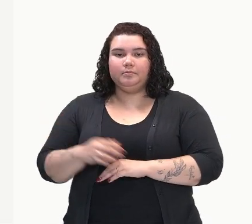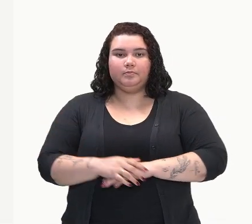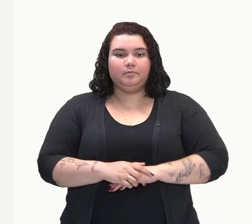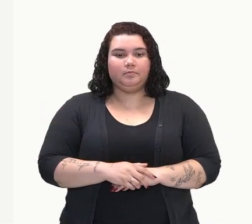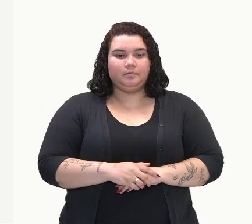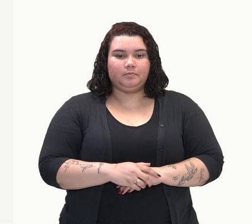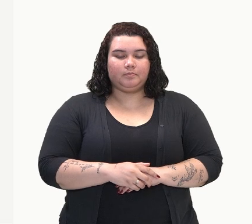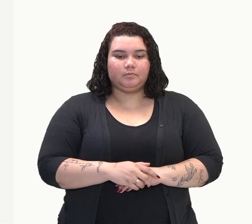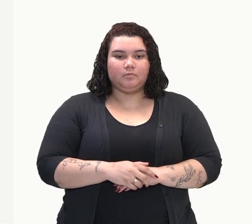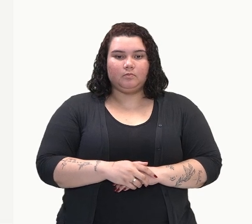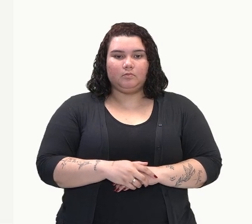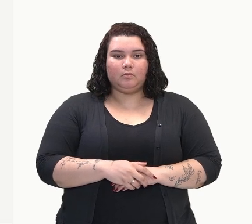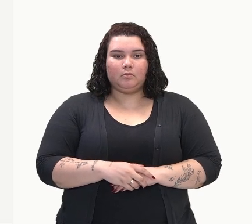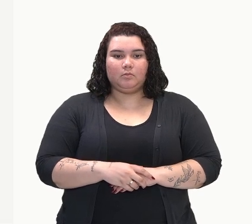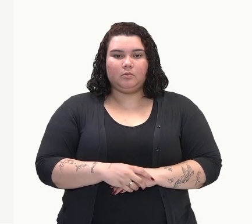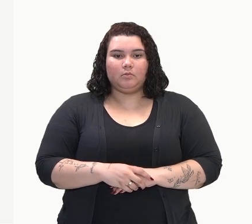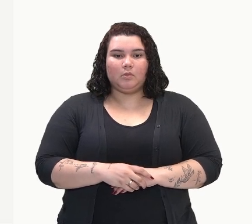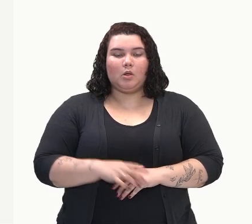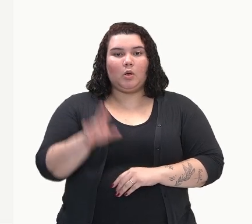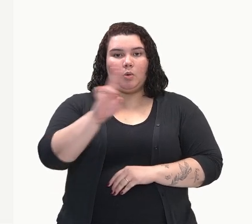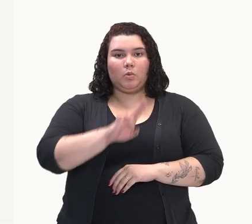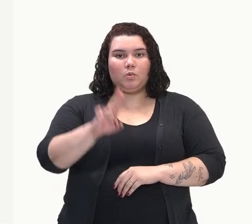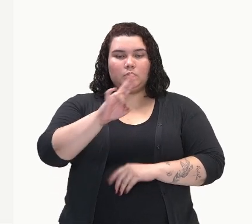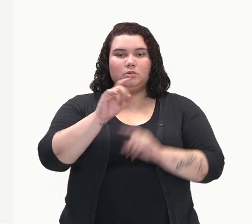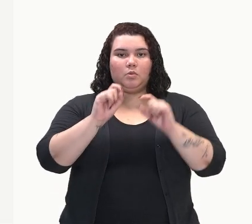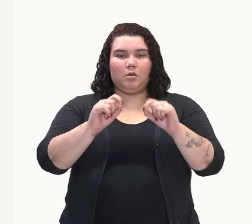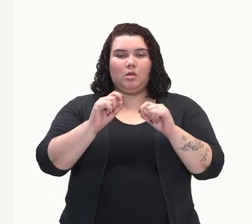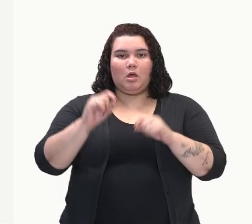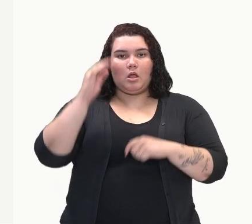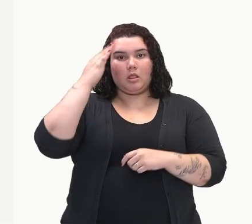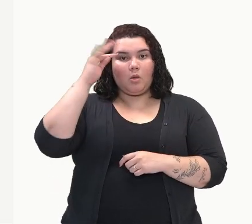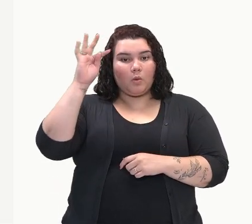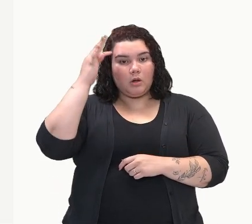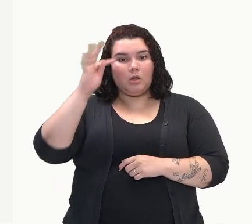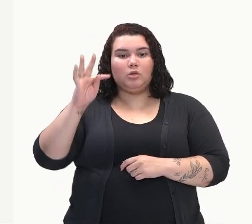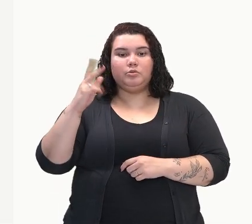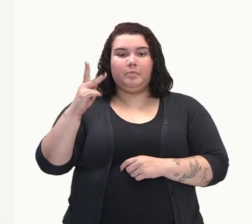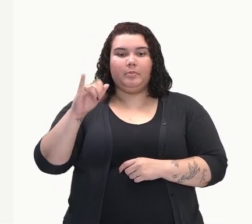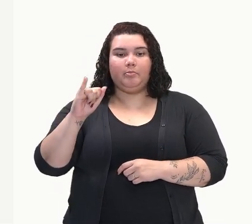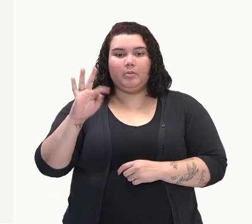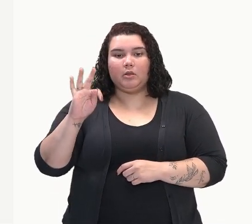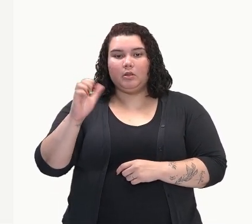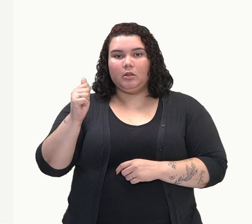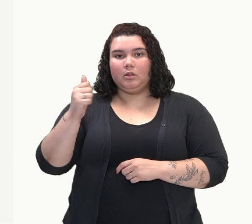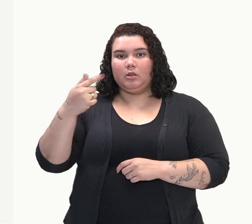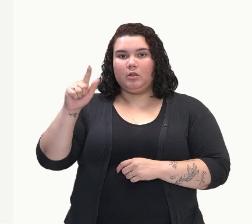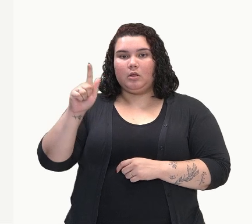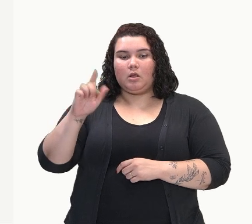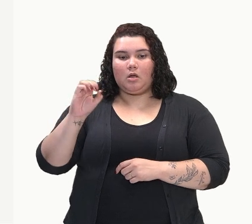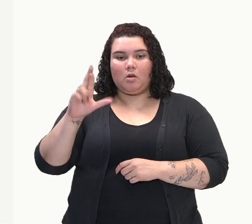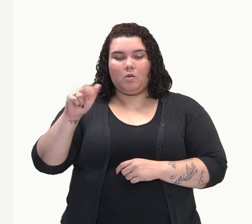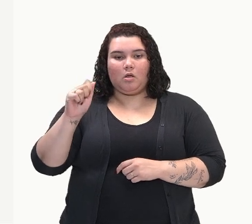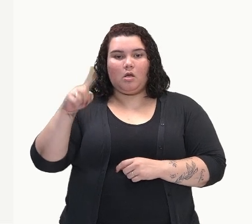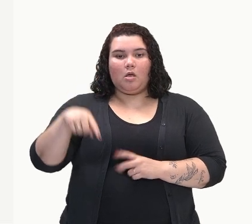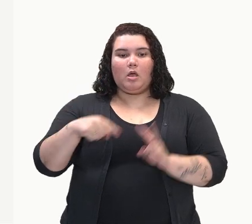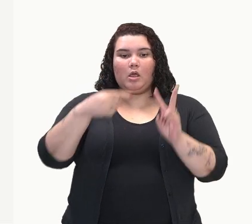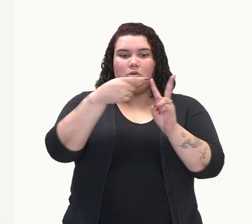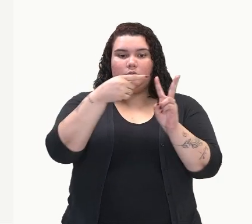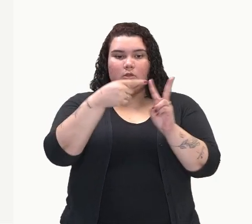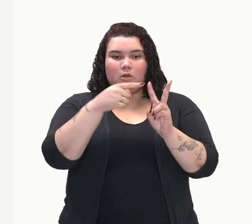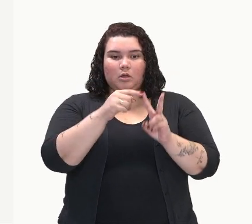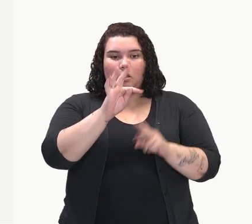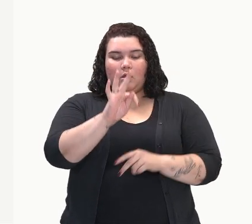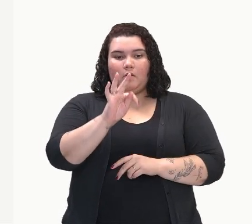simplesmente o teorema de Pitágoras, ou seja, a força resultante será a raiz quadrada de F1 ao quadrado